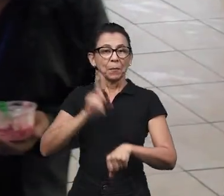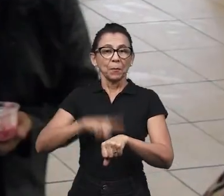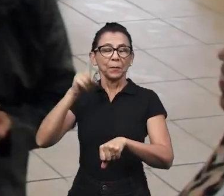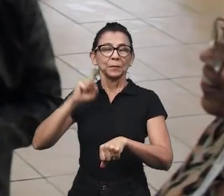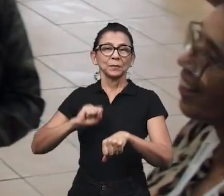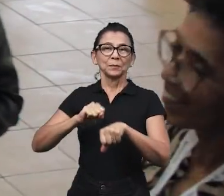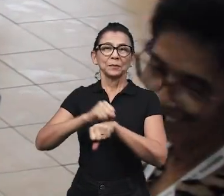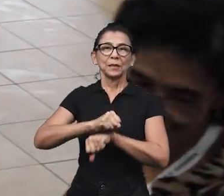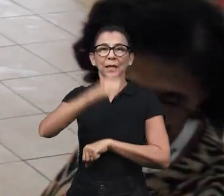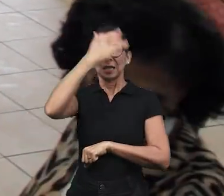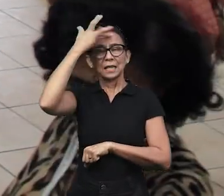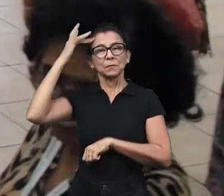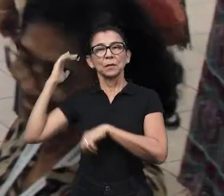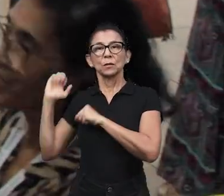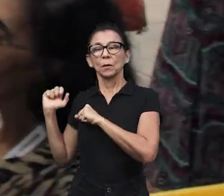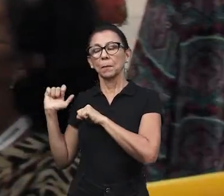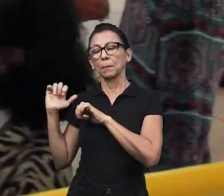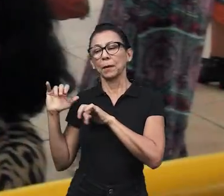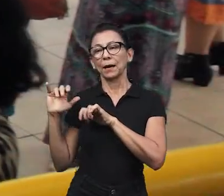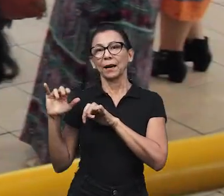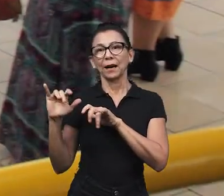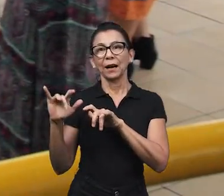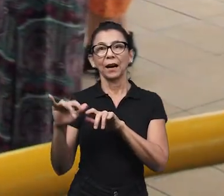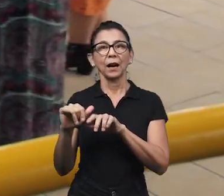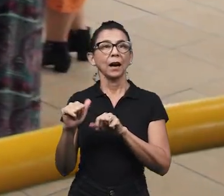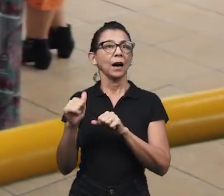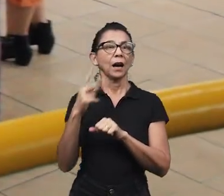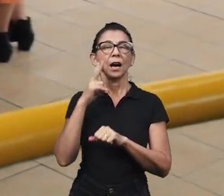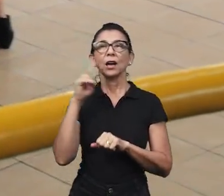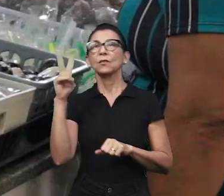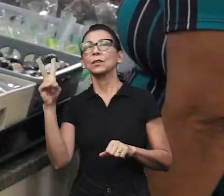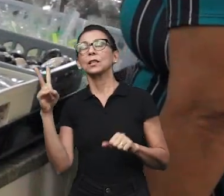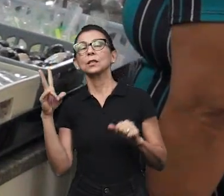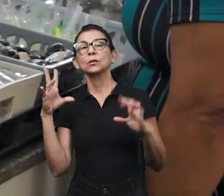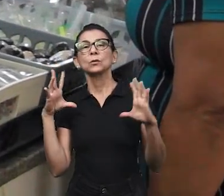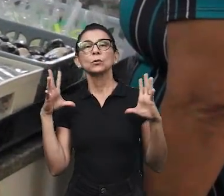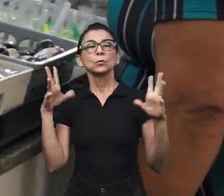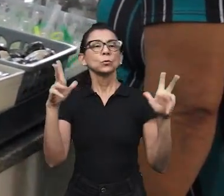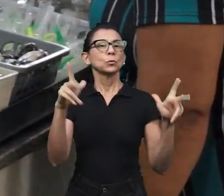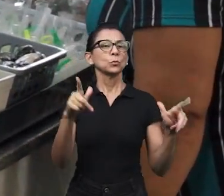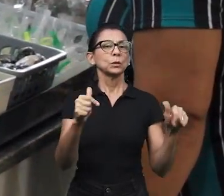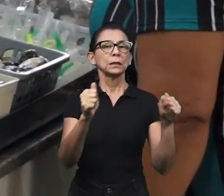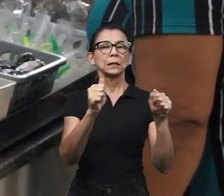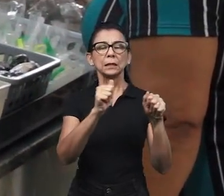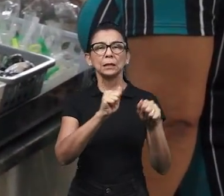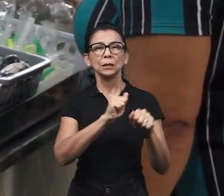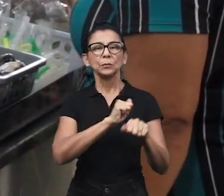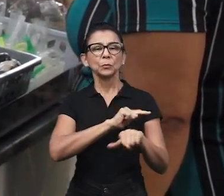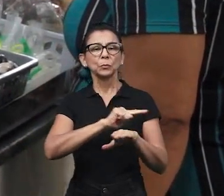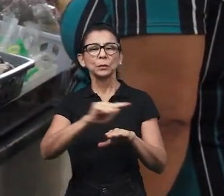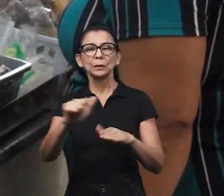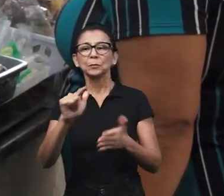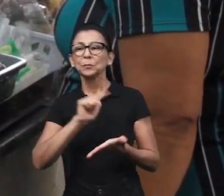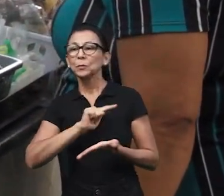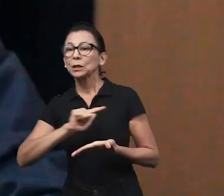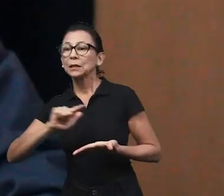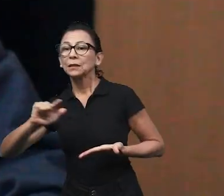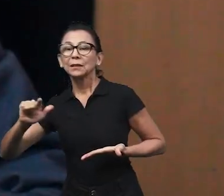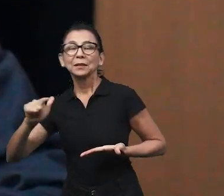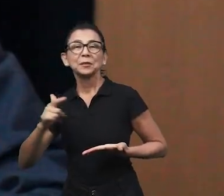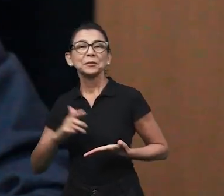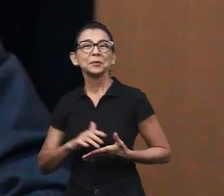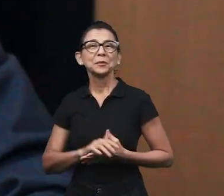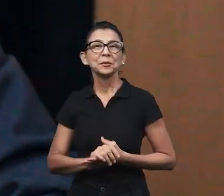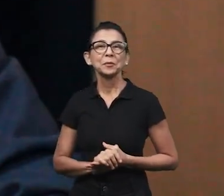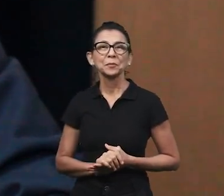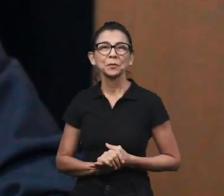aconteceu? Aconteceu porque chegou aqui um grupo deixou a sua casa, deixou seu lar, deixou sua ocupação e chegaram aqui com um